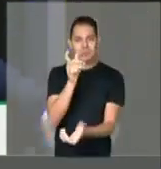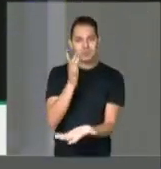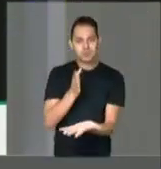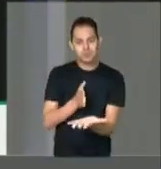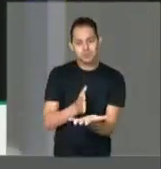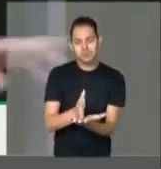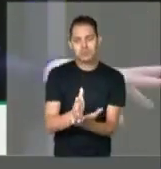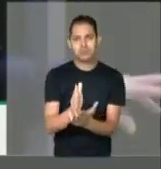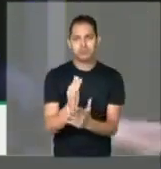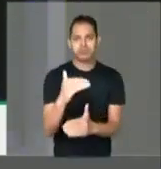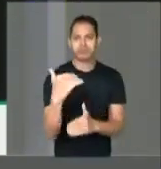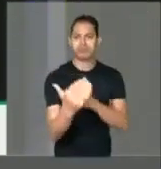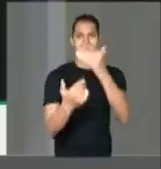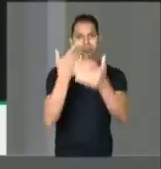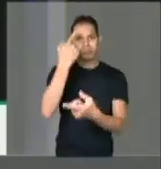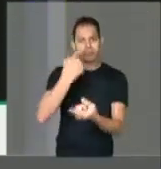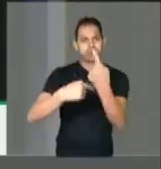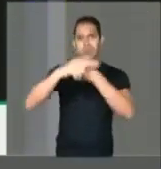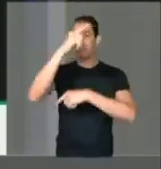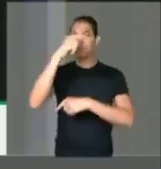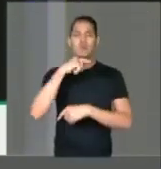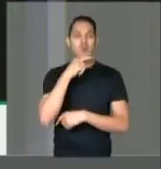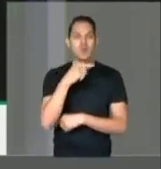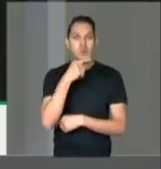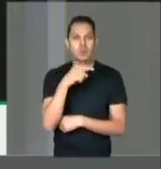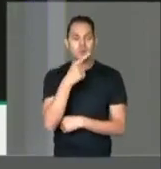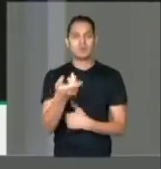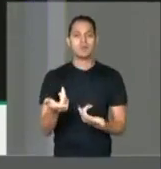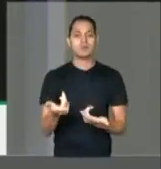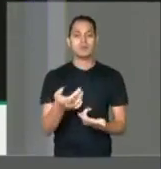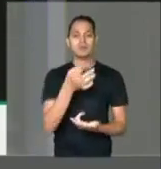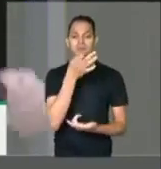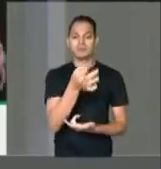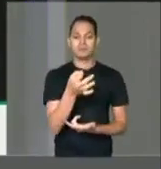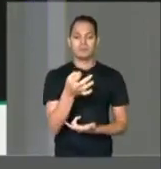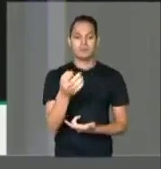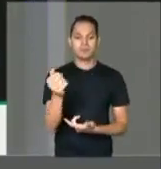à prosperidade com esse tipo de postura,